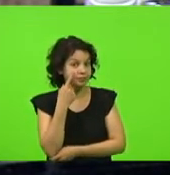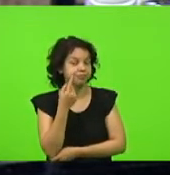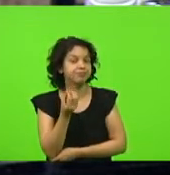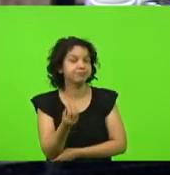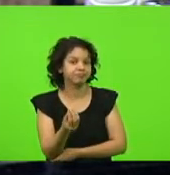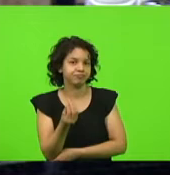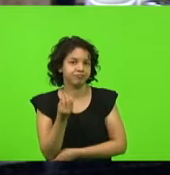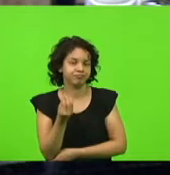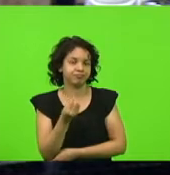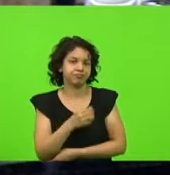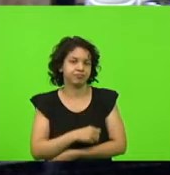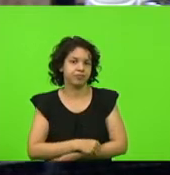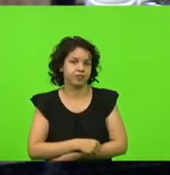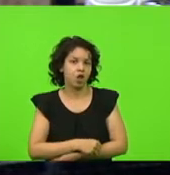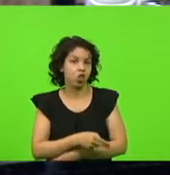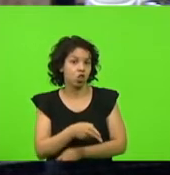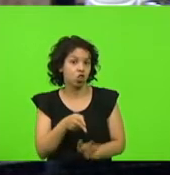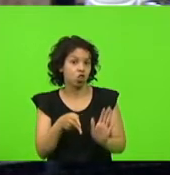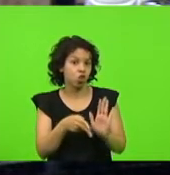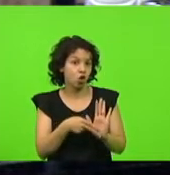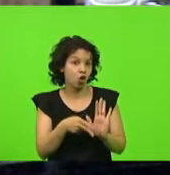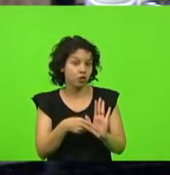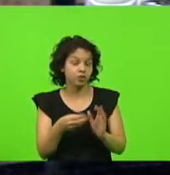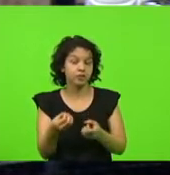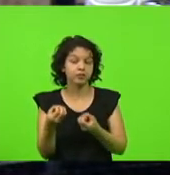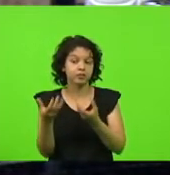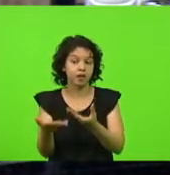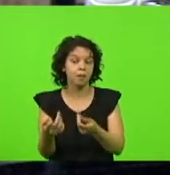Nota para se vacinar.